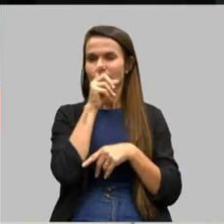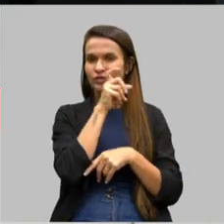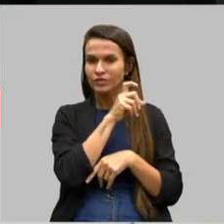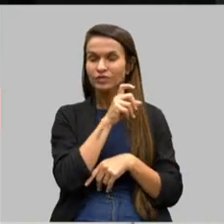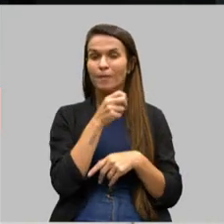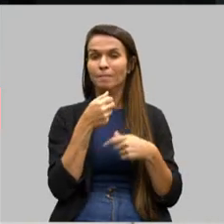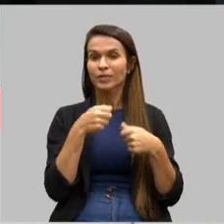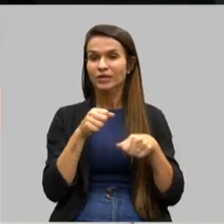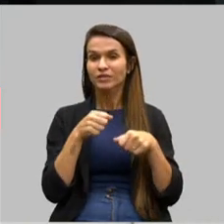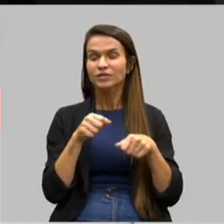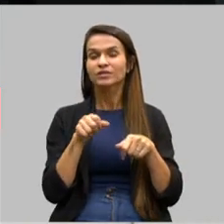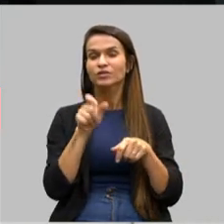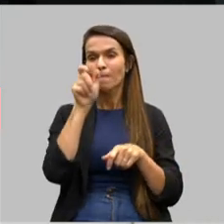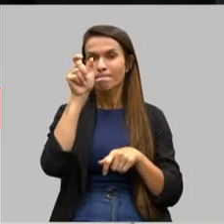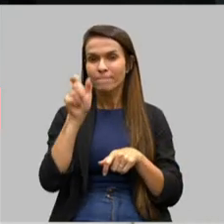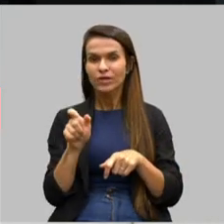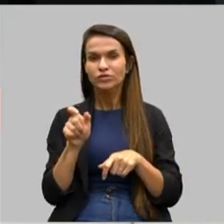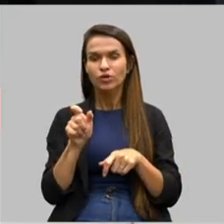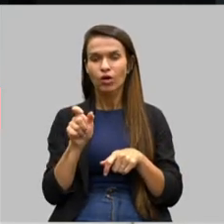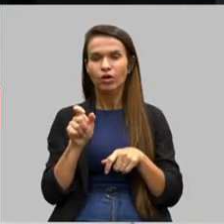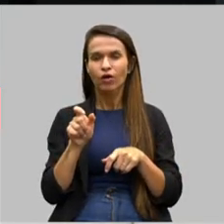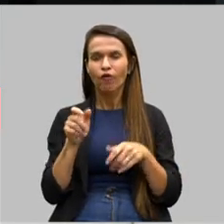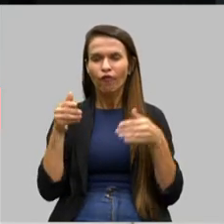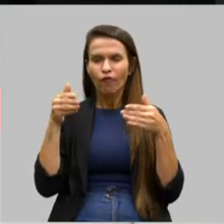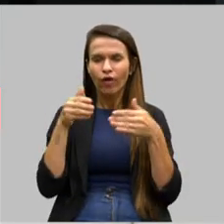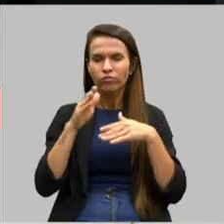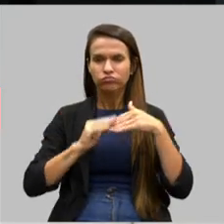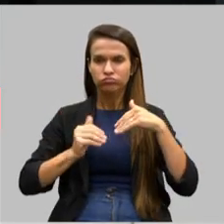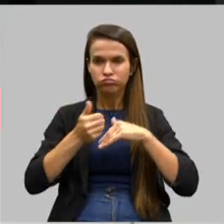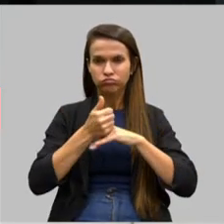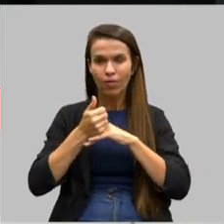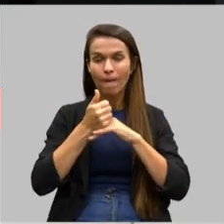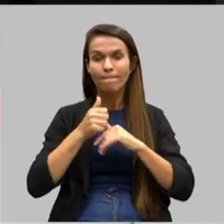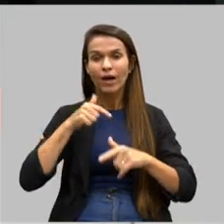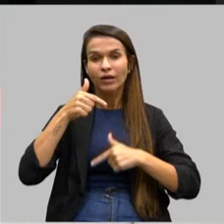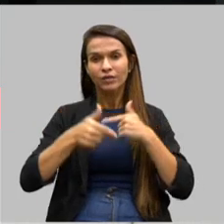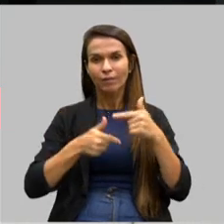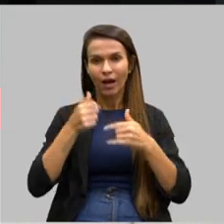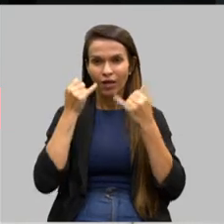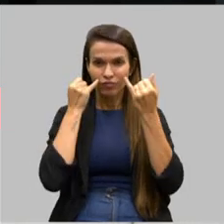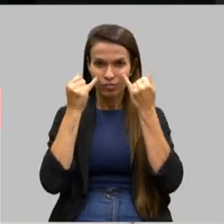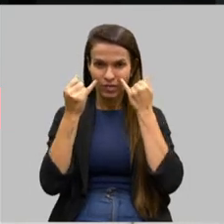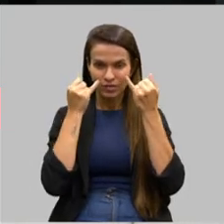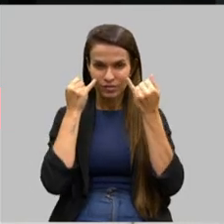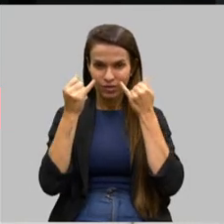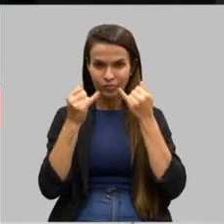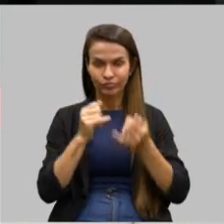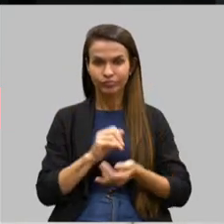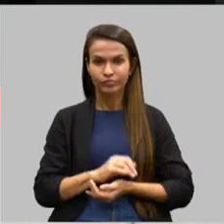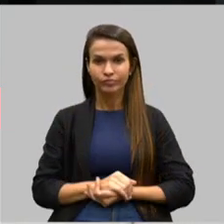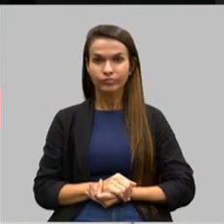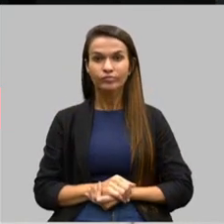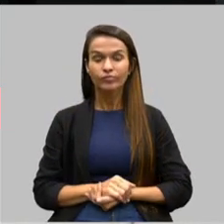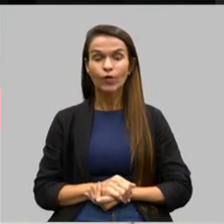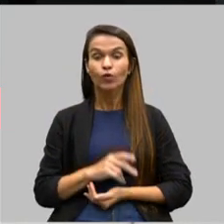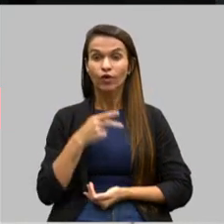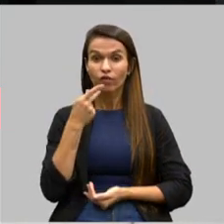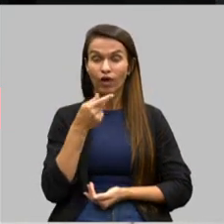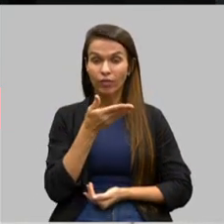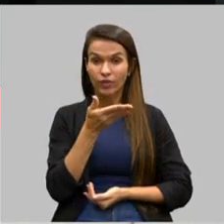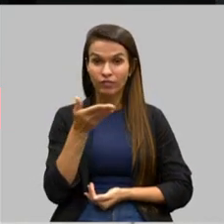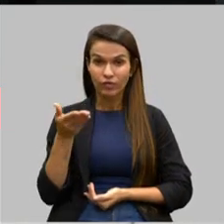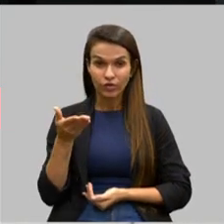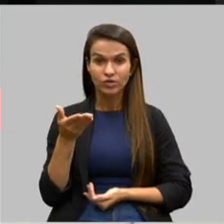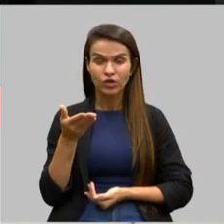também de pessoas especializadas para trabalhar a informação. Quando eu falo para vocês